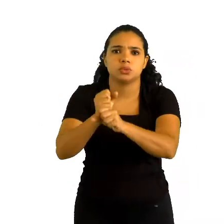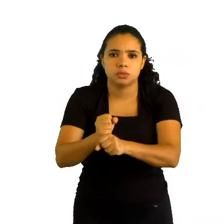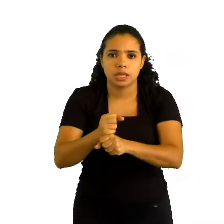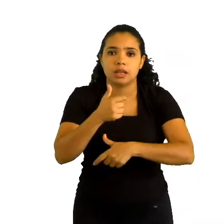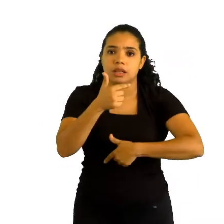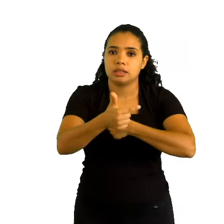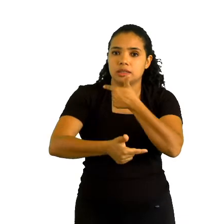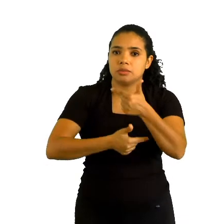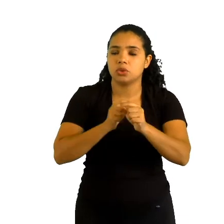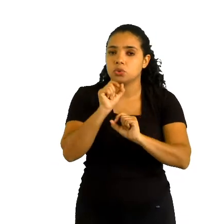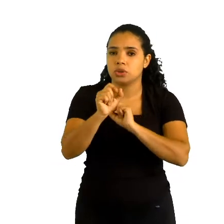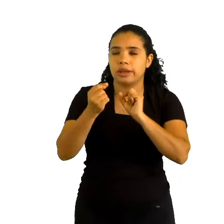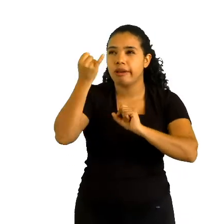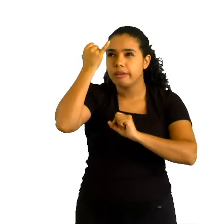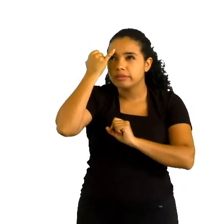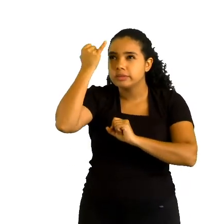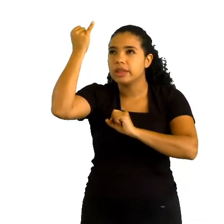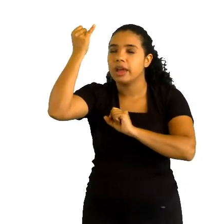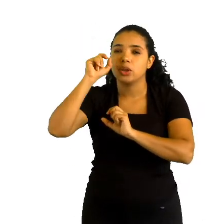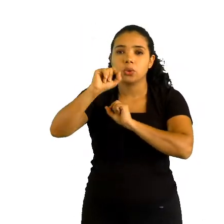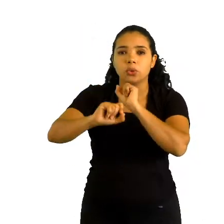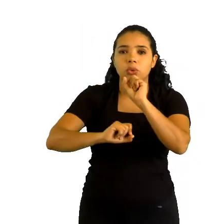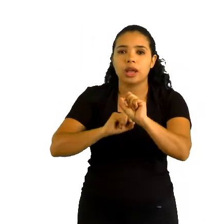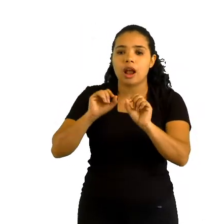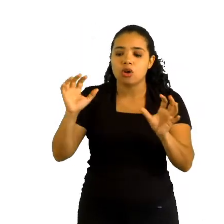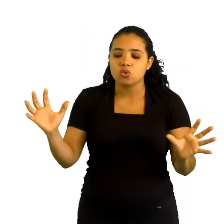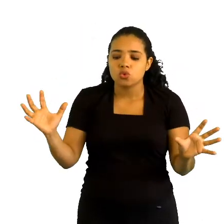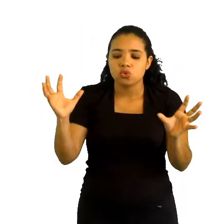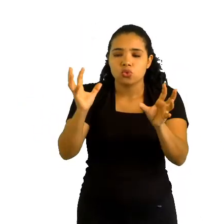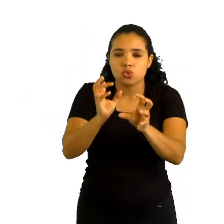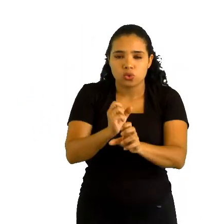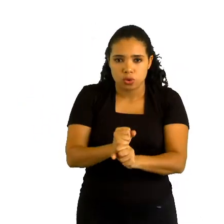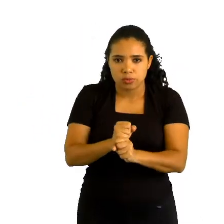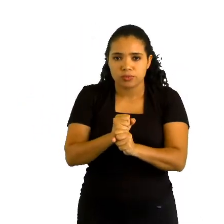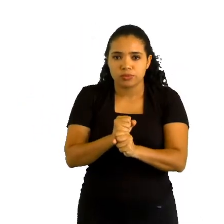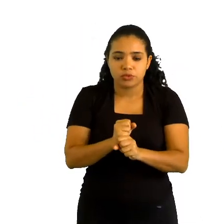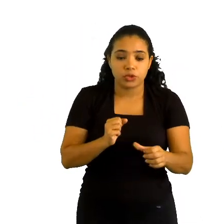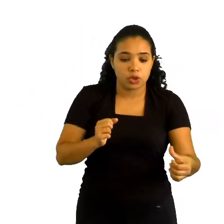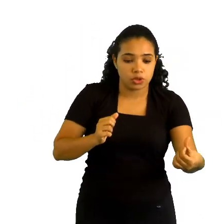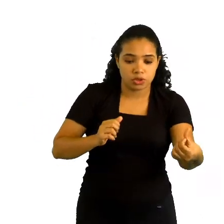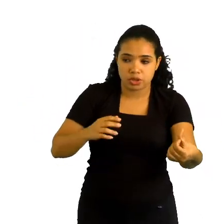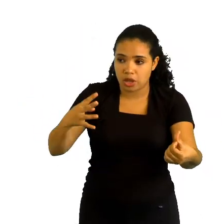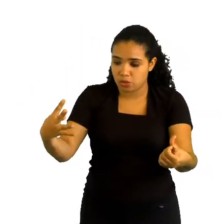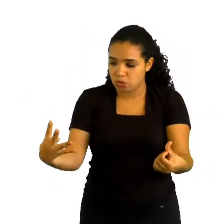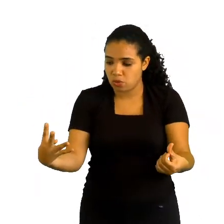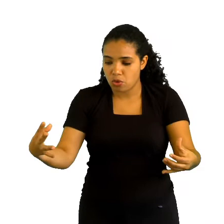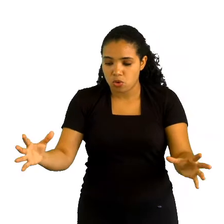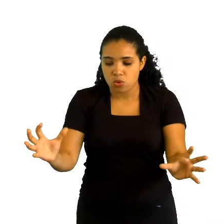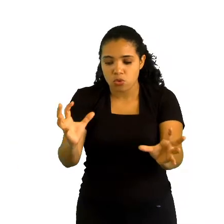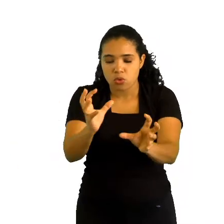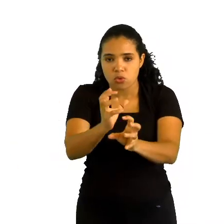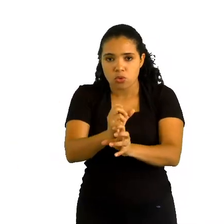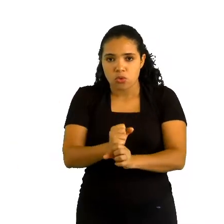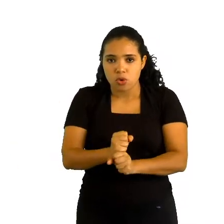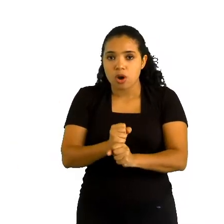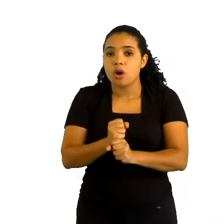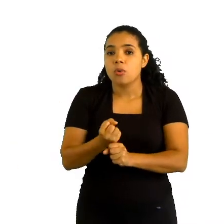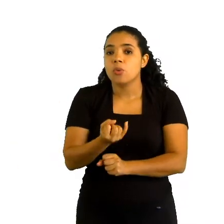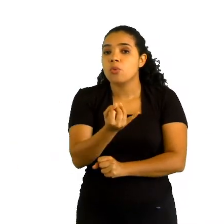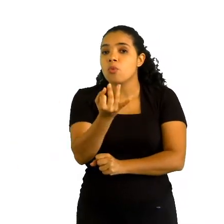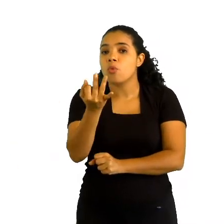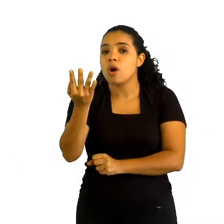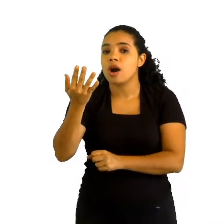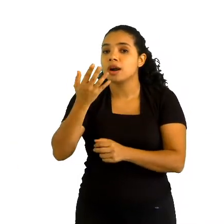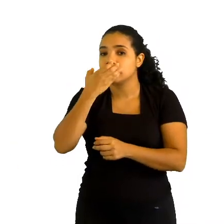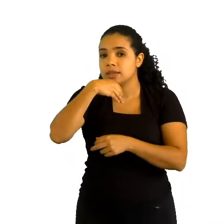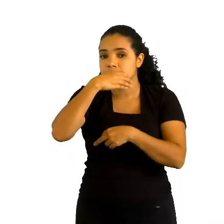por trás dessa ideia, a ideia de juntar. Quando a gente junta esses 2 cestos, nós temos o total de quantas frutas? Vocês sabem, crianças?